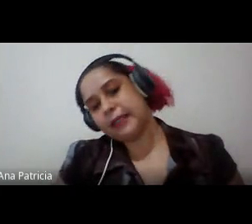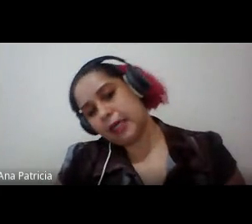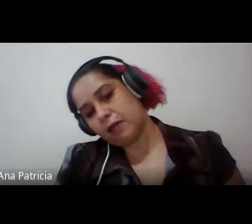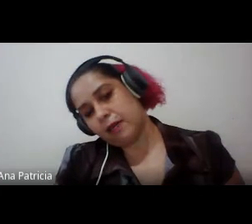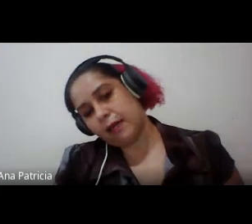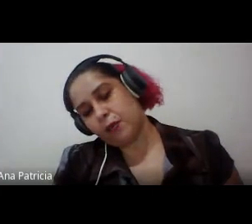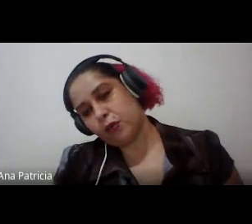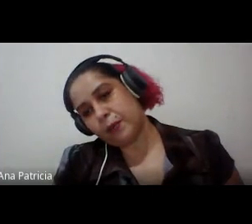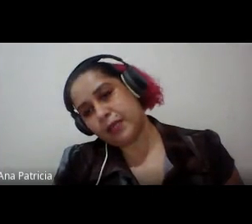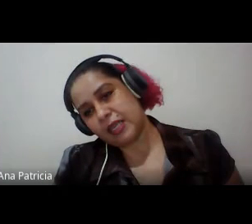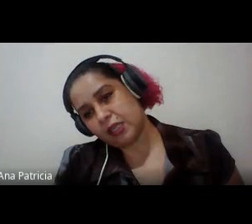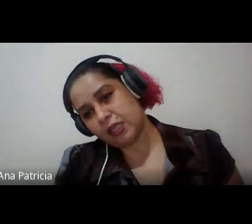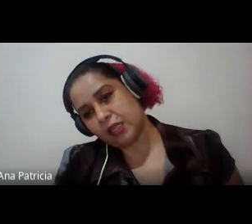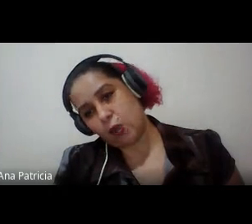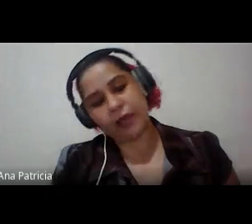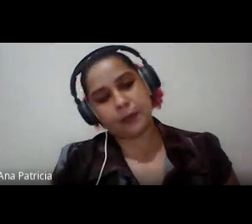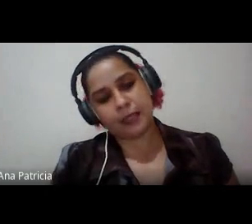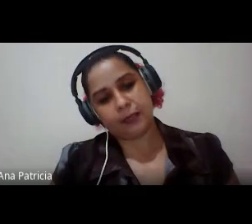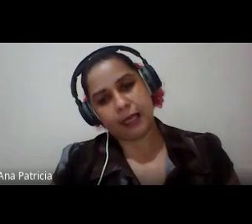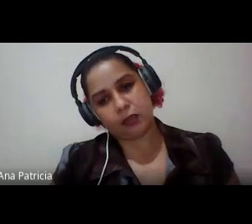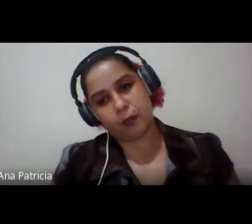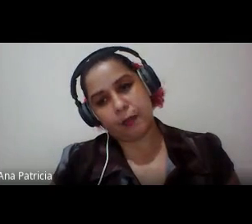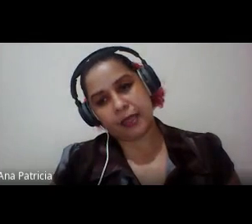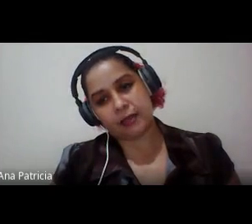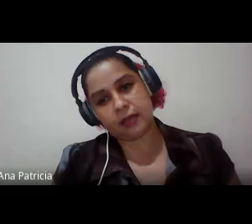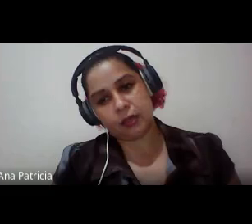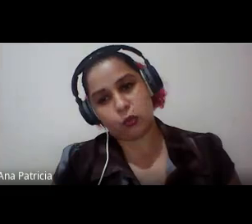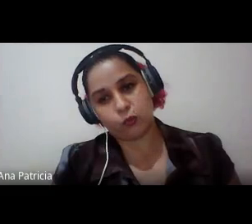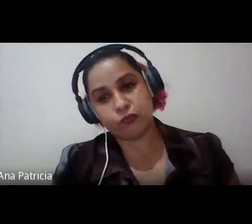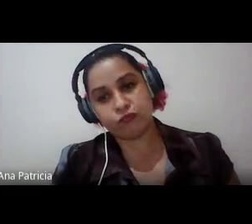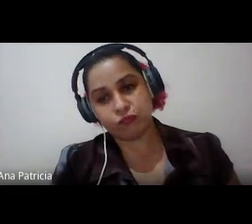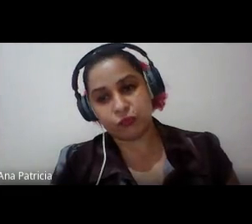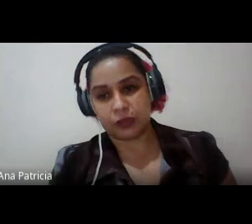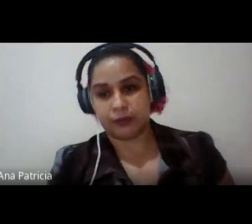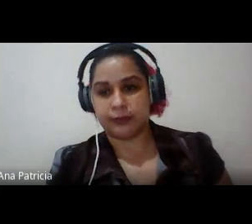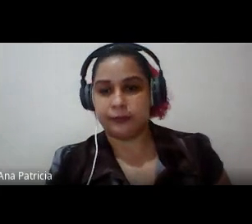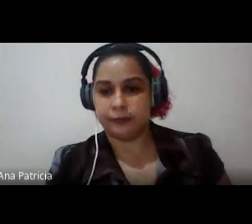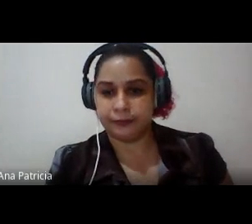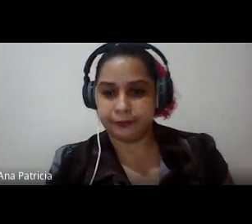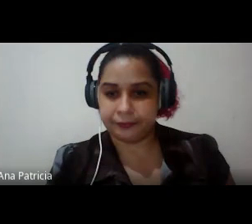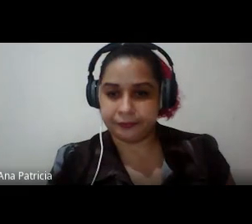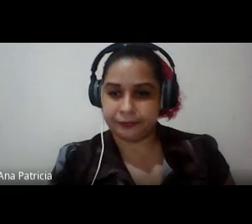Problema não, amor. Depois que a gente conversa pelo celular, tô doido pra matar a saudade de tu.